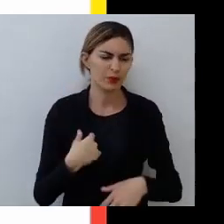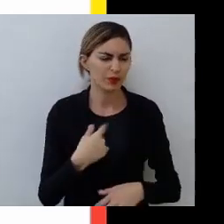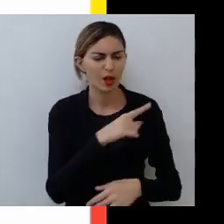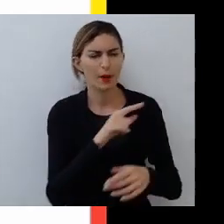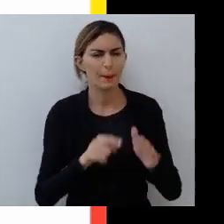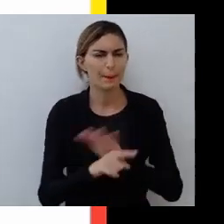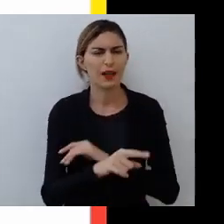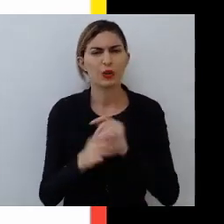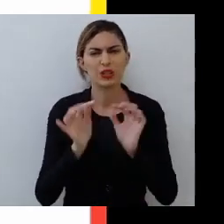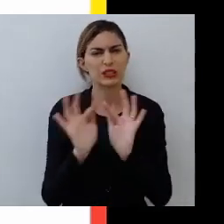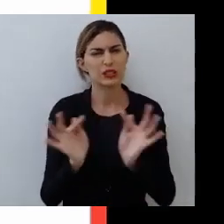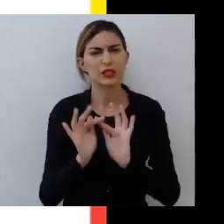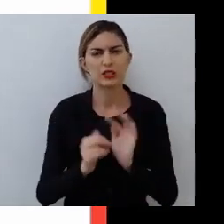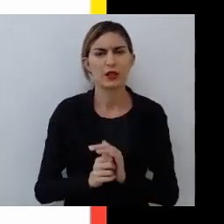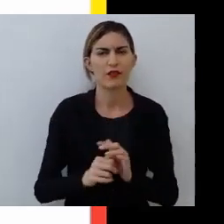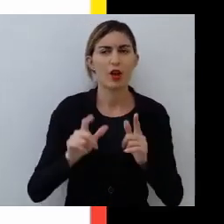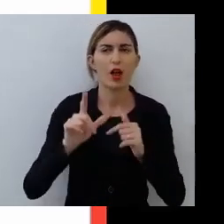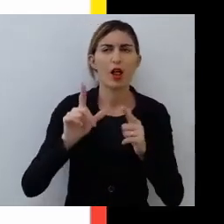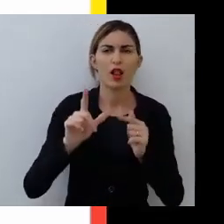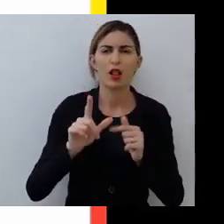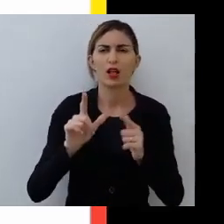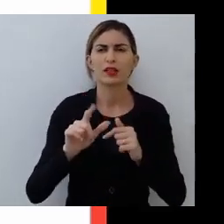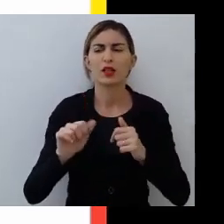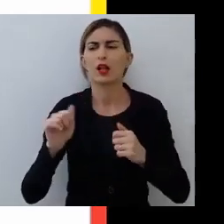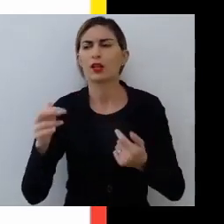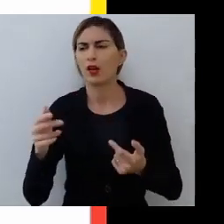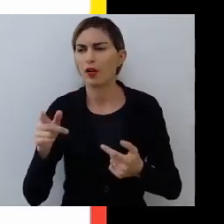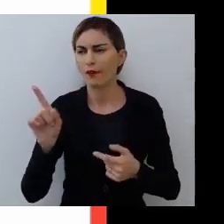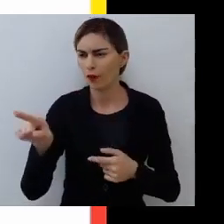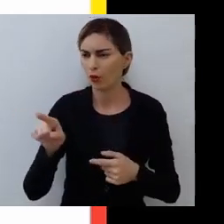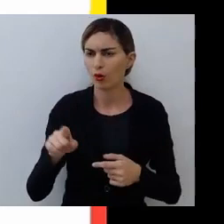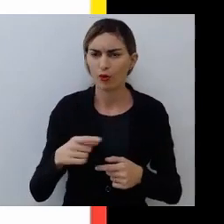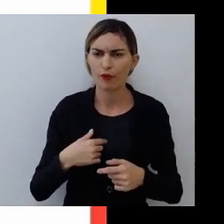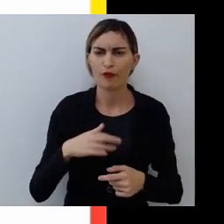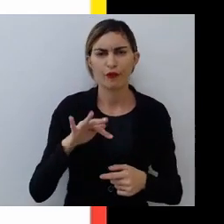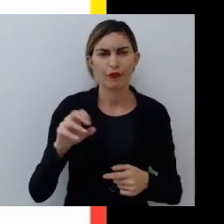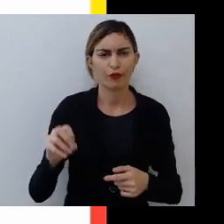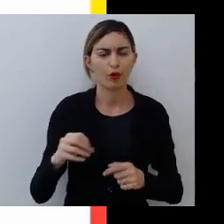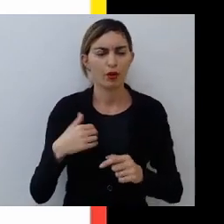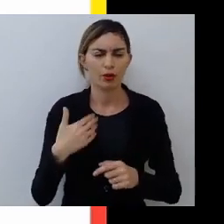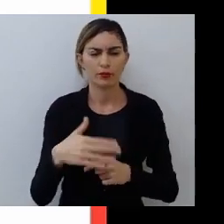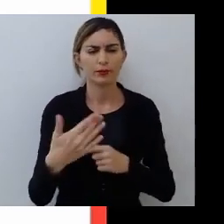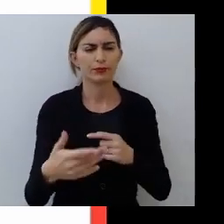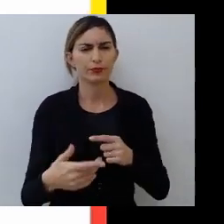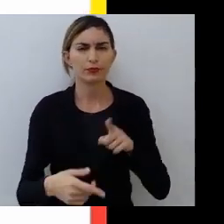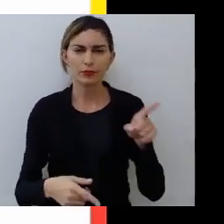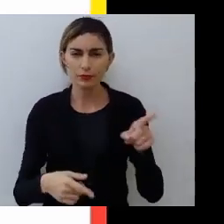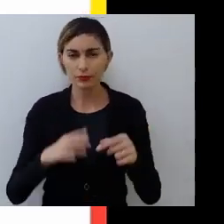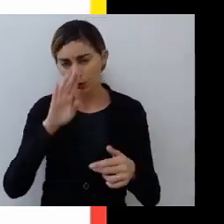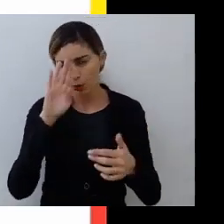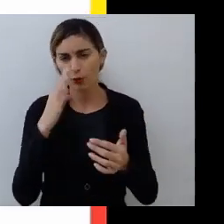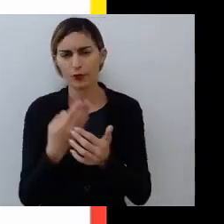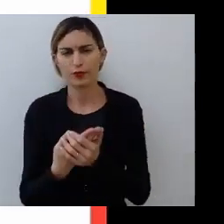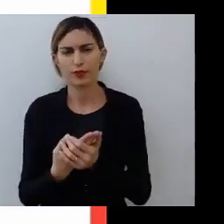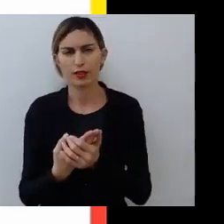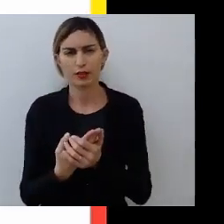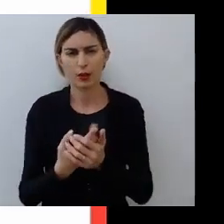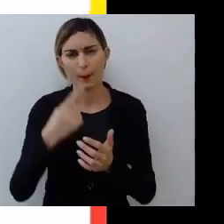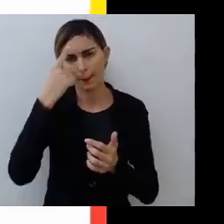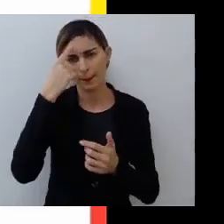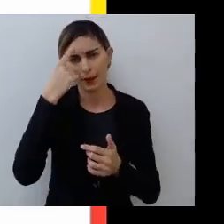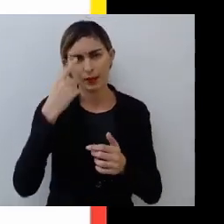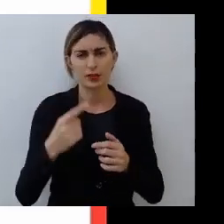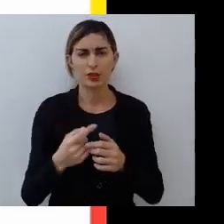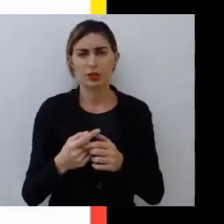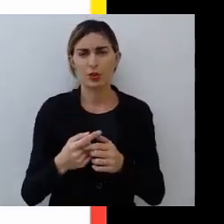rapaz, aquela questão tava tão simples, foi a letra tal. Não foi fulano. Aí o outro faz, foi. Aí vai a vez desse cara autoconfiante, que pensou que era